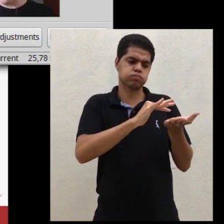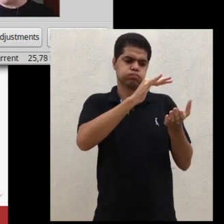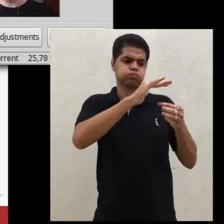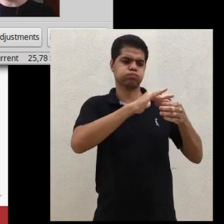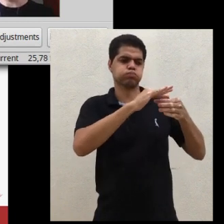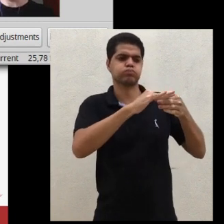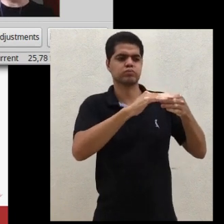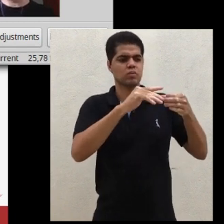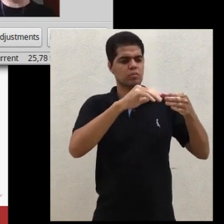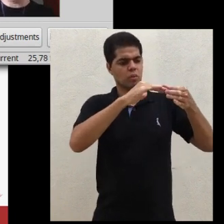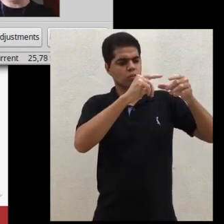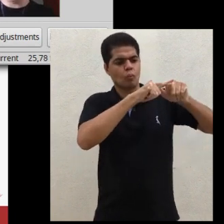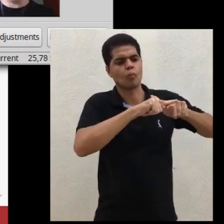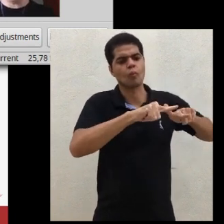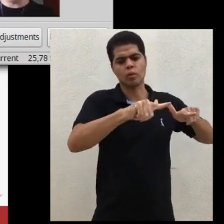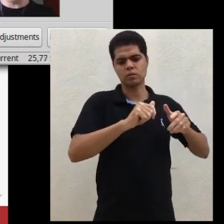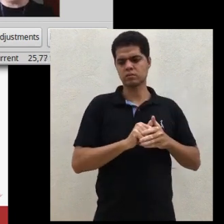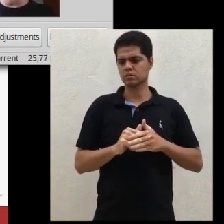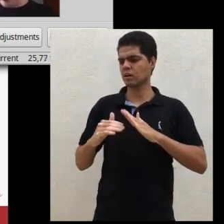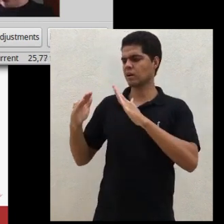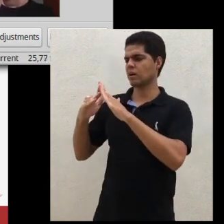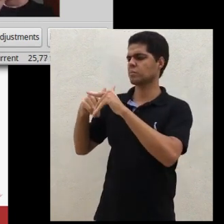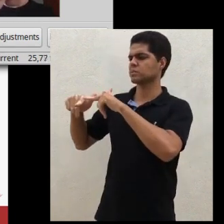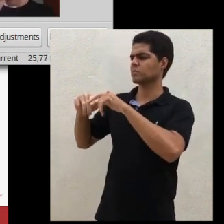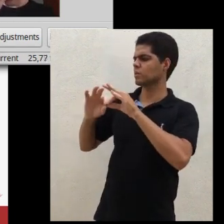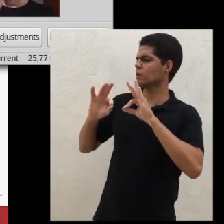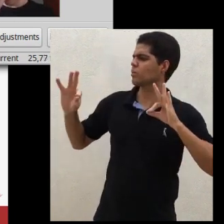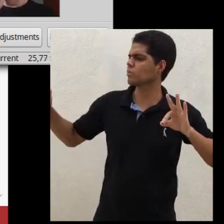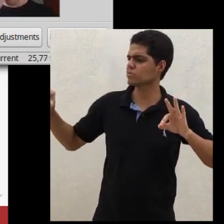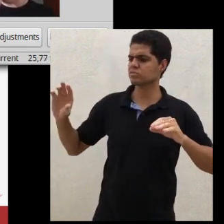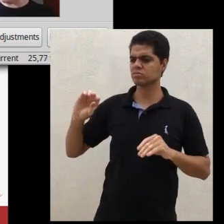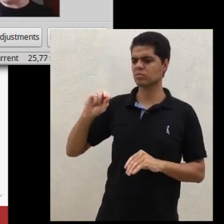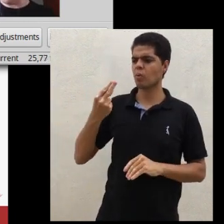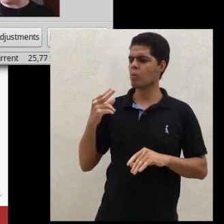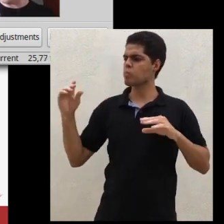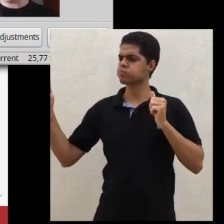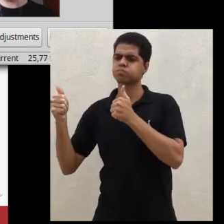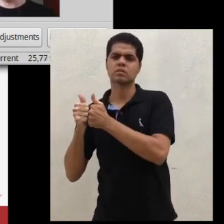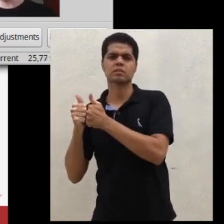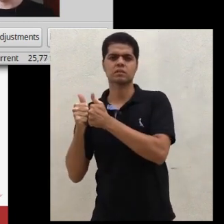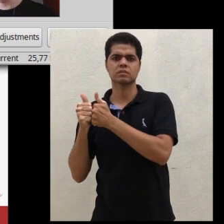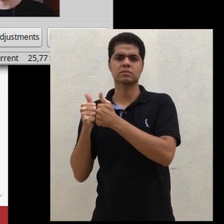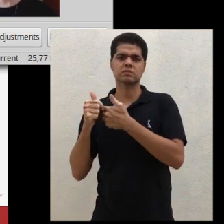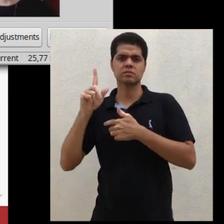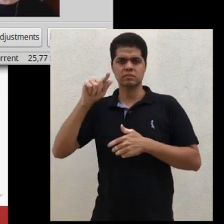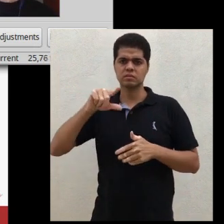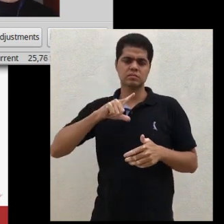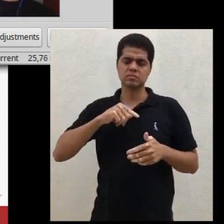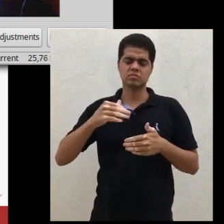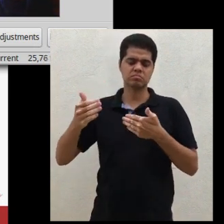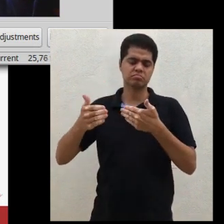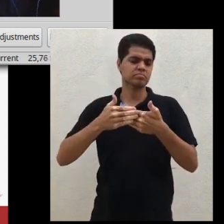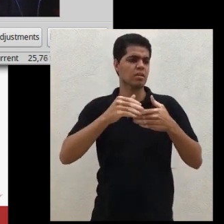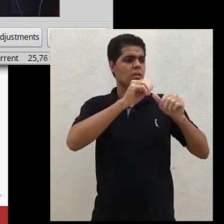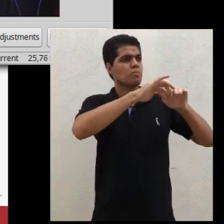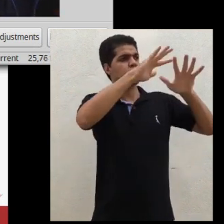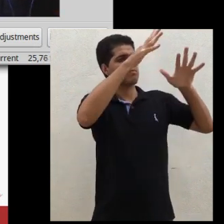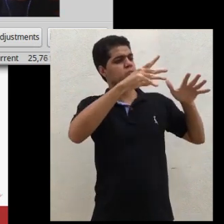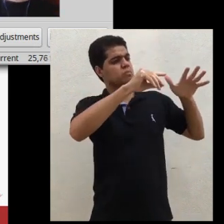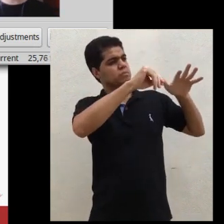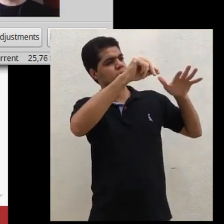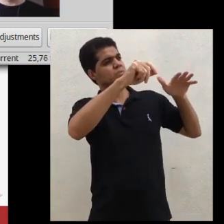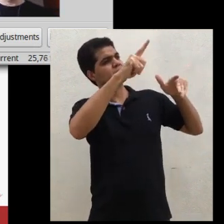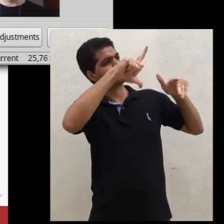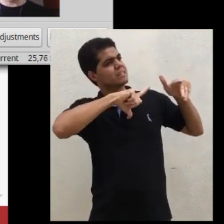está. Ou o trabalho é longe ou ele não é. Né? Ou você tem um monte de areia ou você não tem. É assim que funciona a